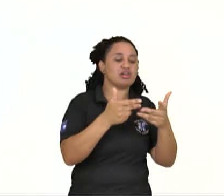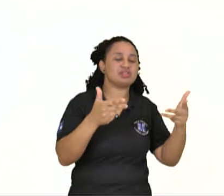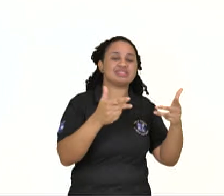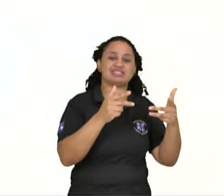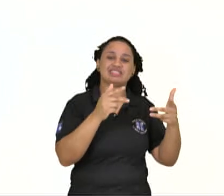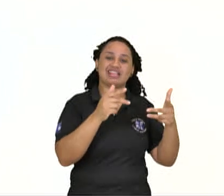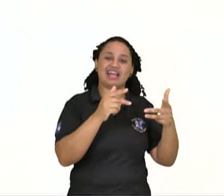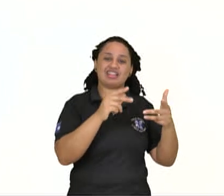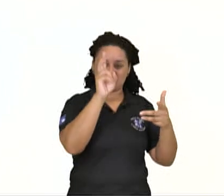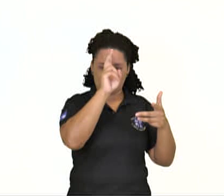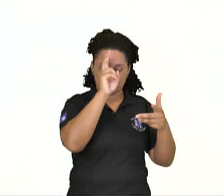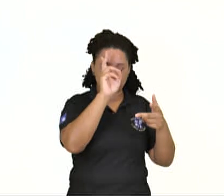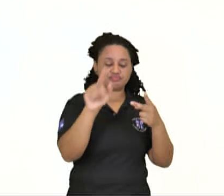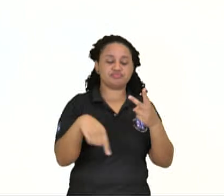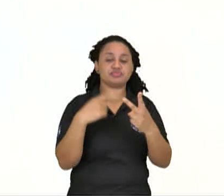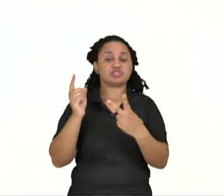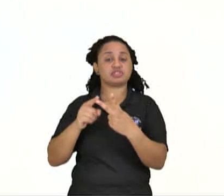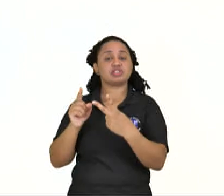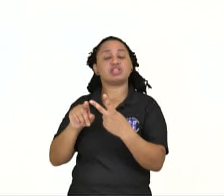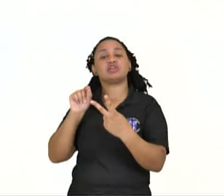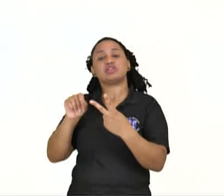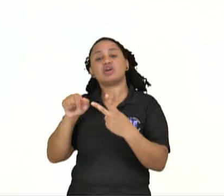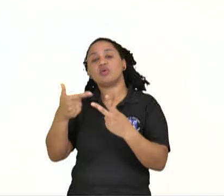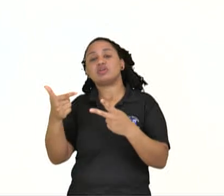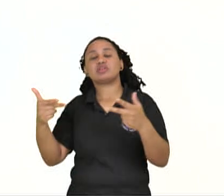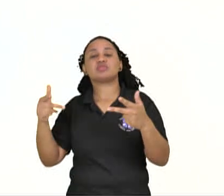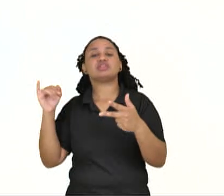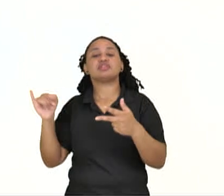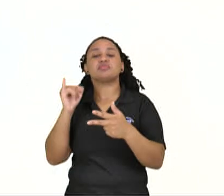essa ligação um pouco religiosa, né?